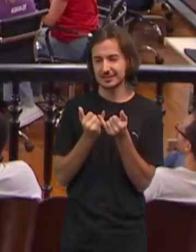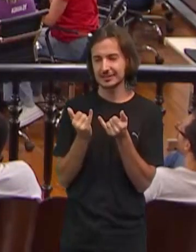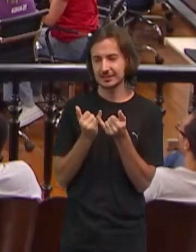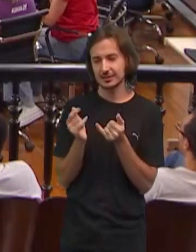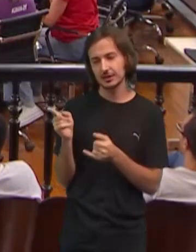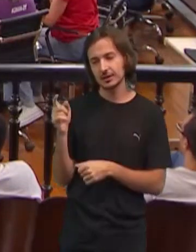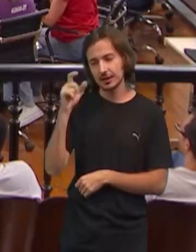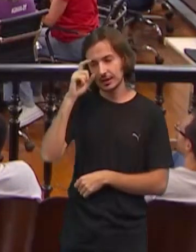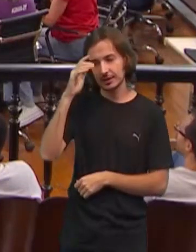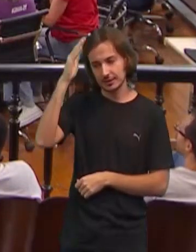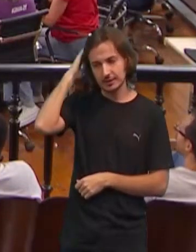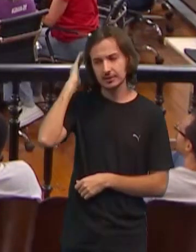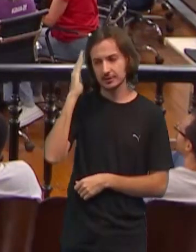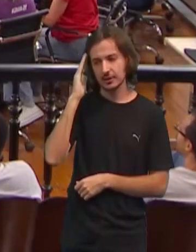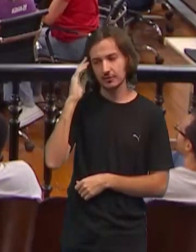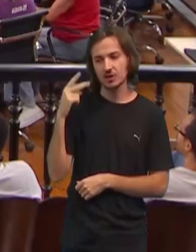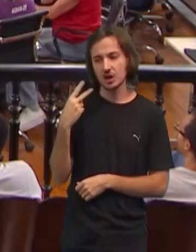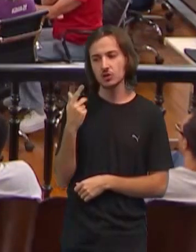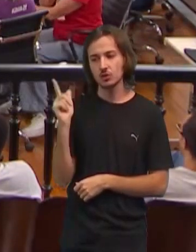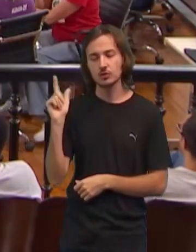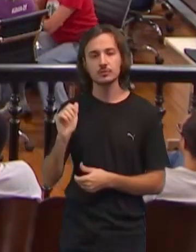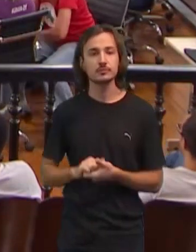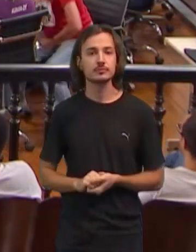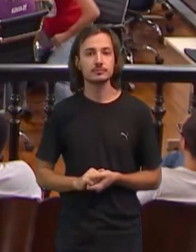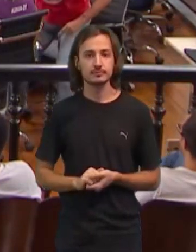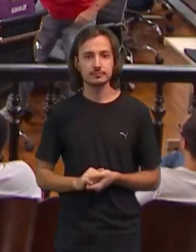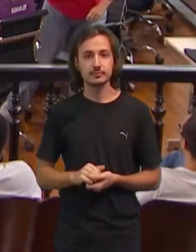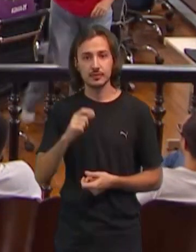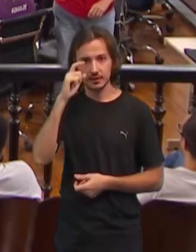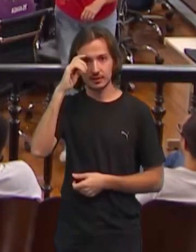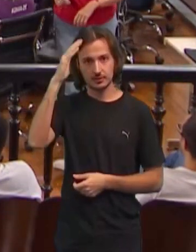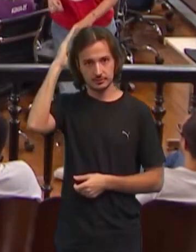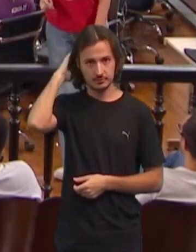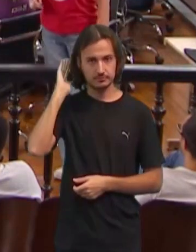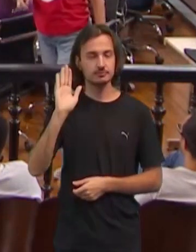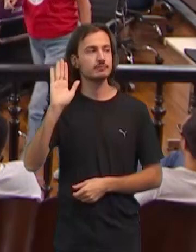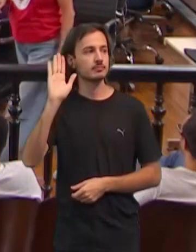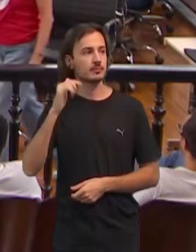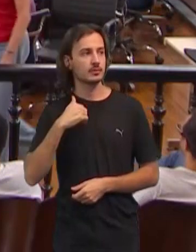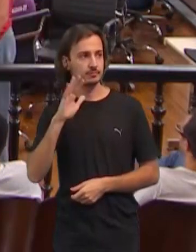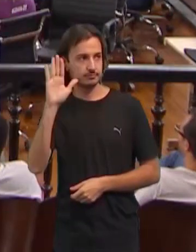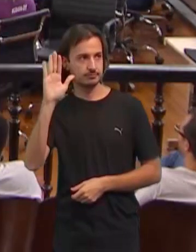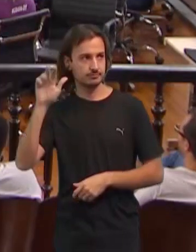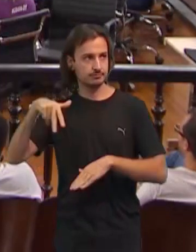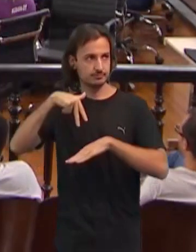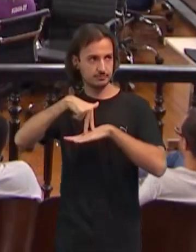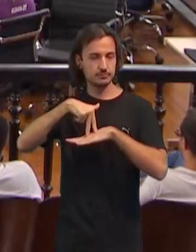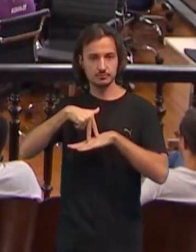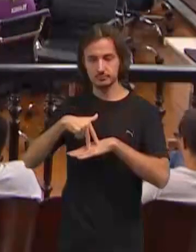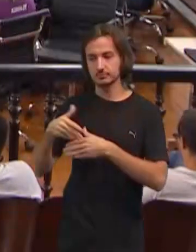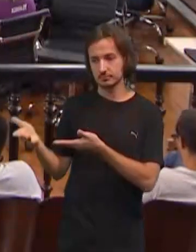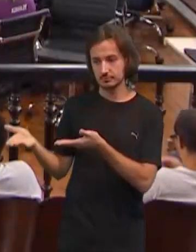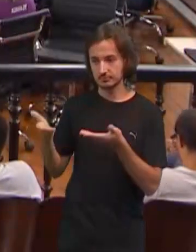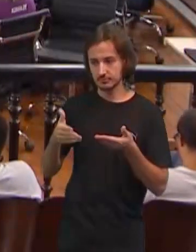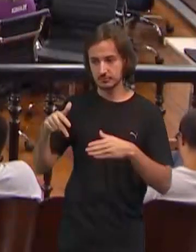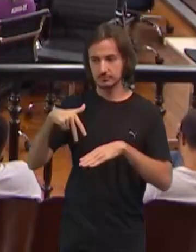Luiz fez ali com o vereador Wagner. Pela ordem, vereador André Luiz. Com essa palavra. Com a palavra, vereador André Luiz.